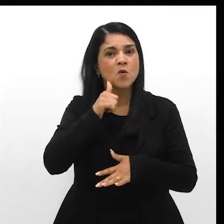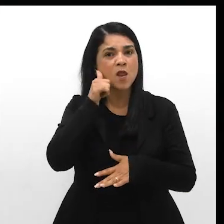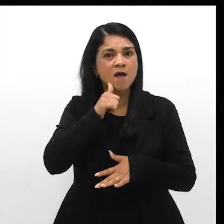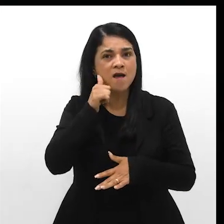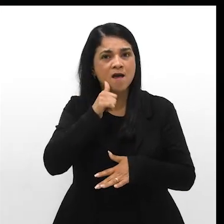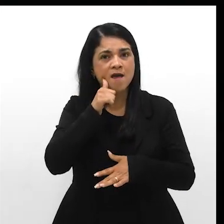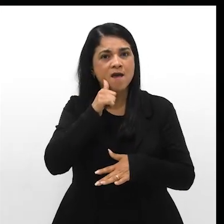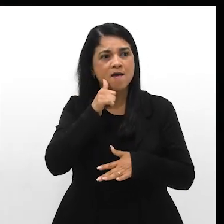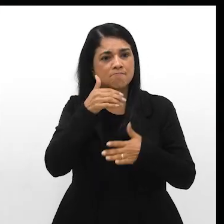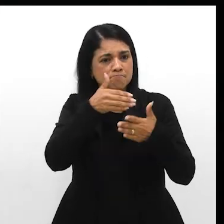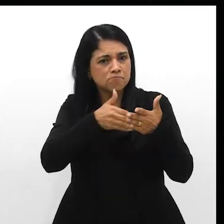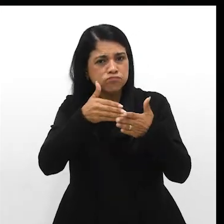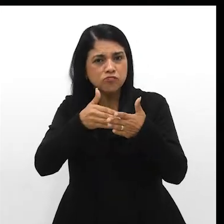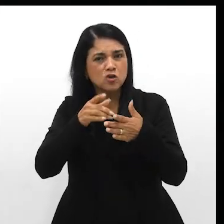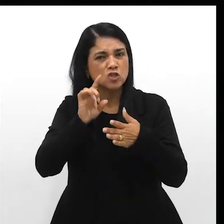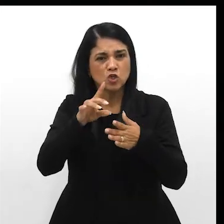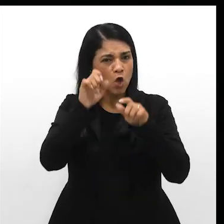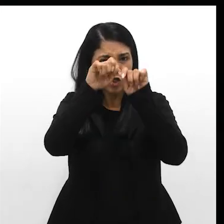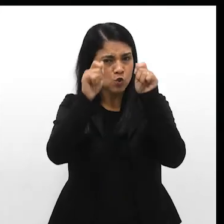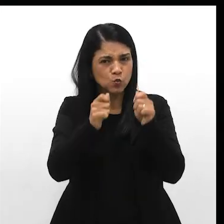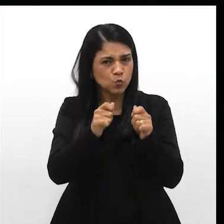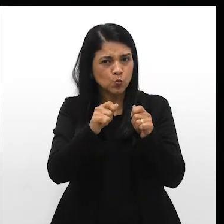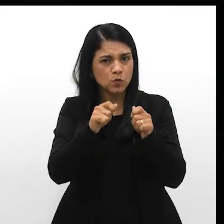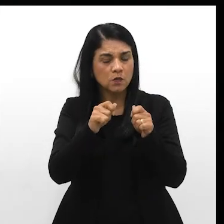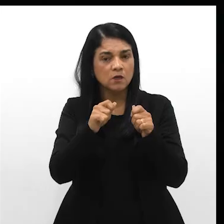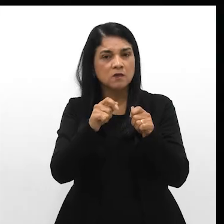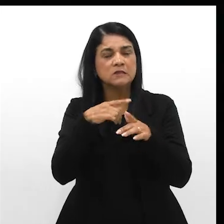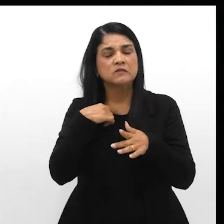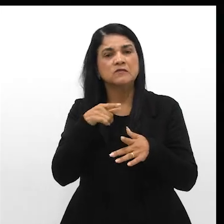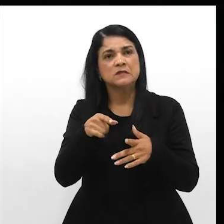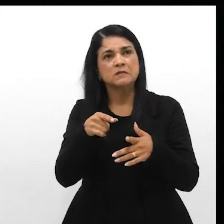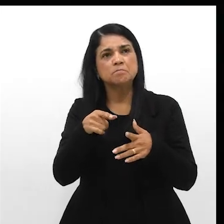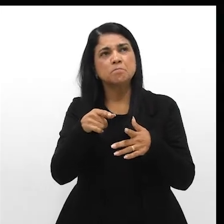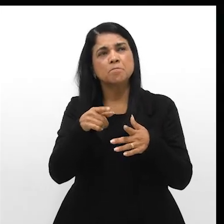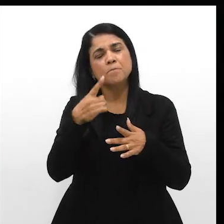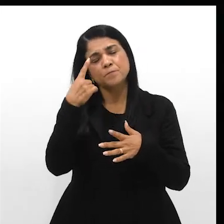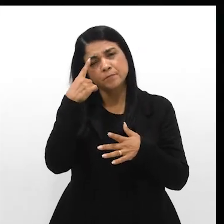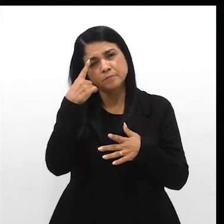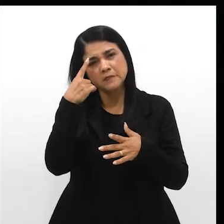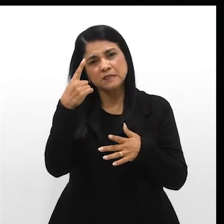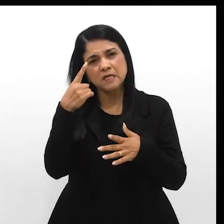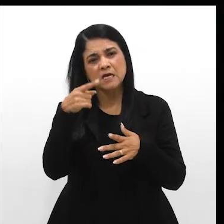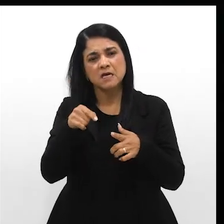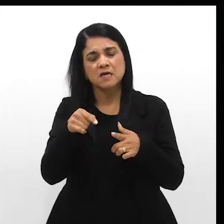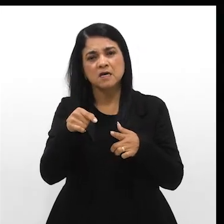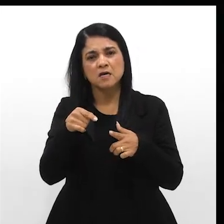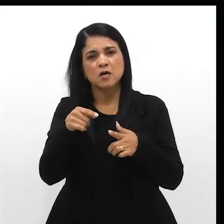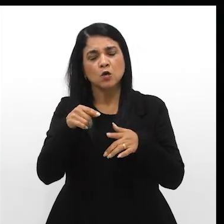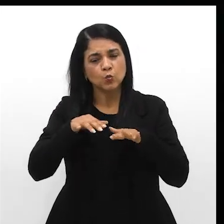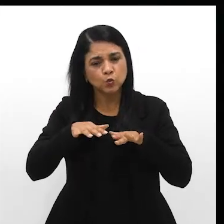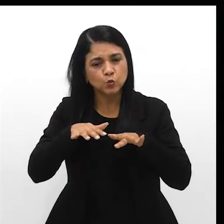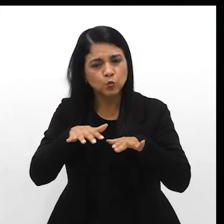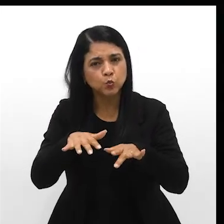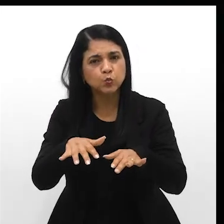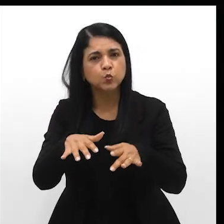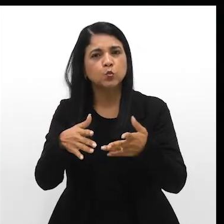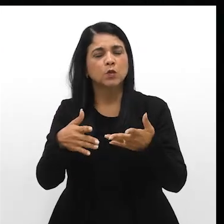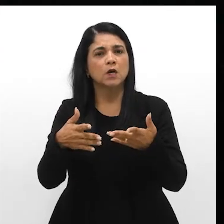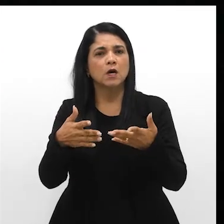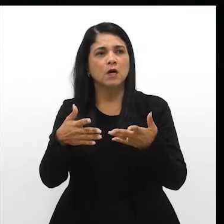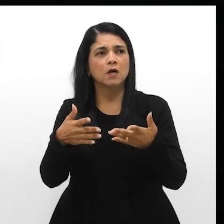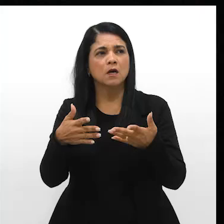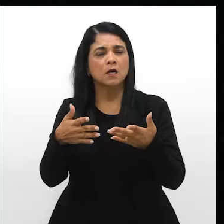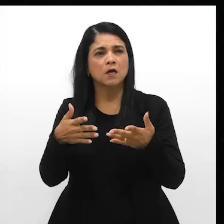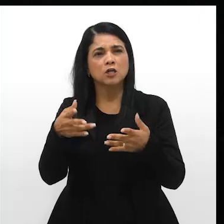que é tão restrito, mas eu não digo só na escultura, não. Eu acho que se você tirar ali a parte da costura, né? Que